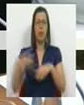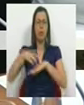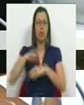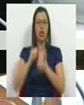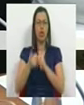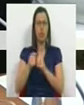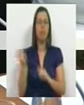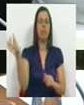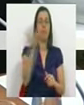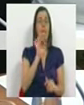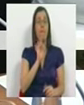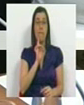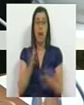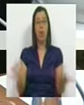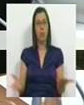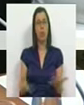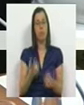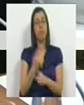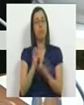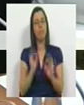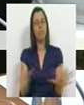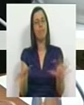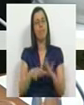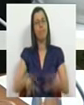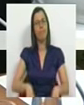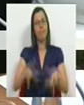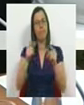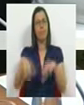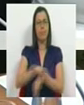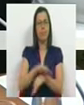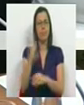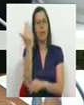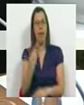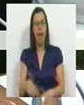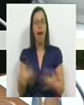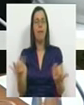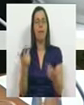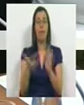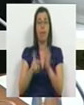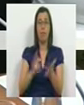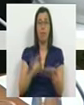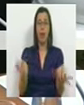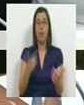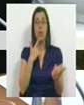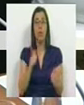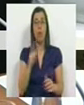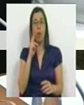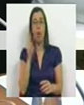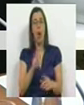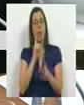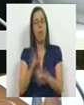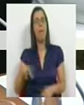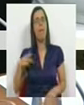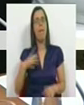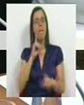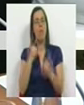equipamentos desportivos representa valores excepcionais ligados à evolução da arquitetura, da arte e das técnicas. Não podemos olhar para o